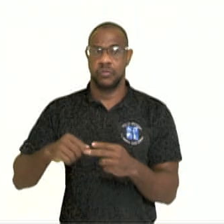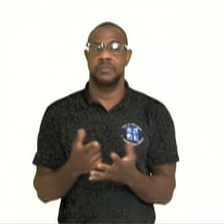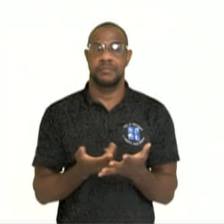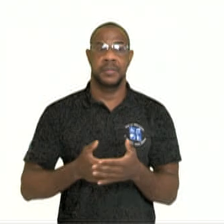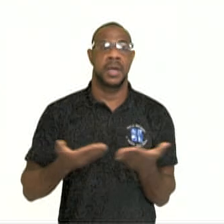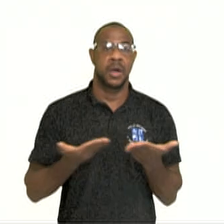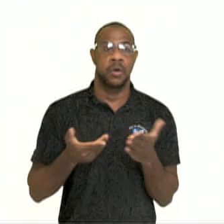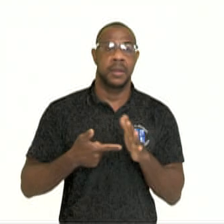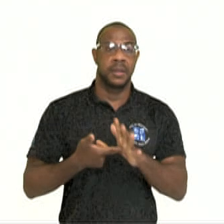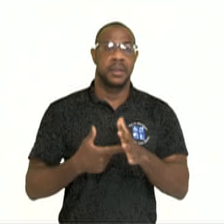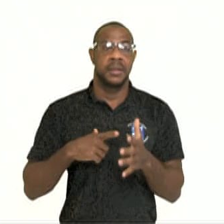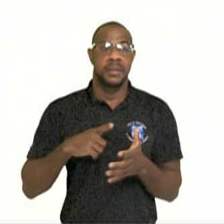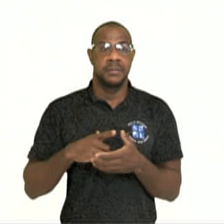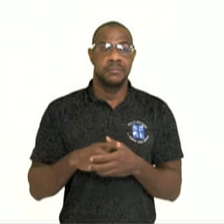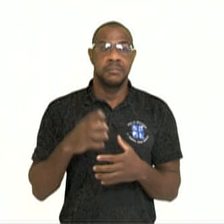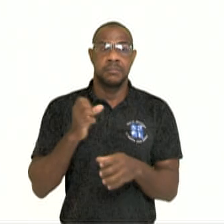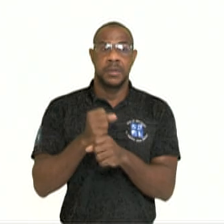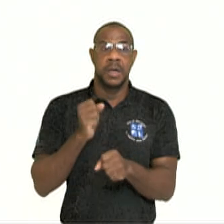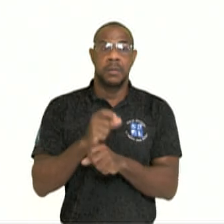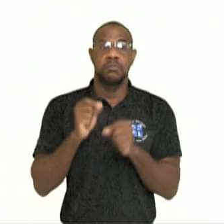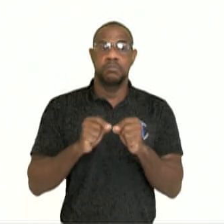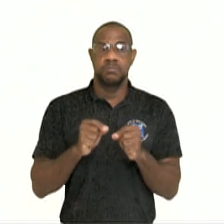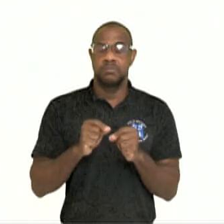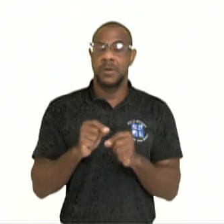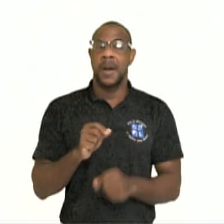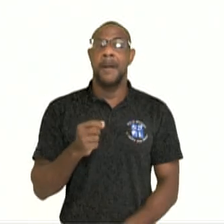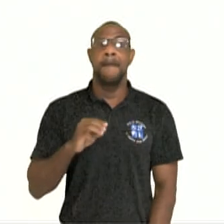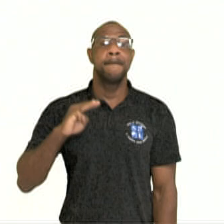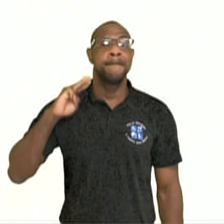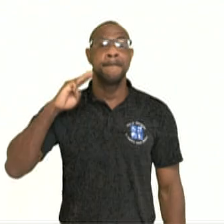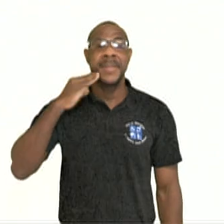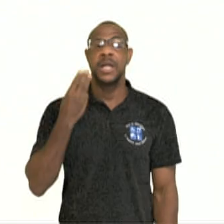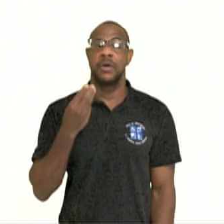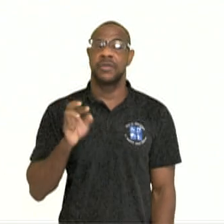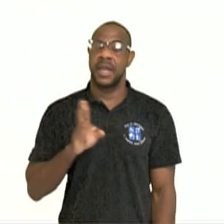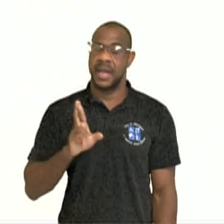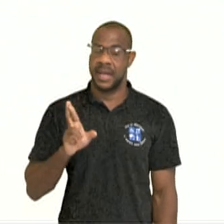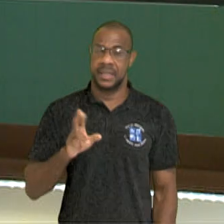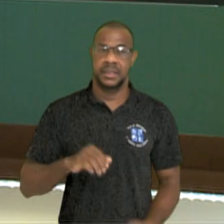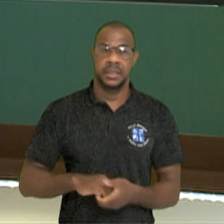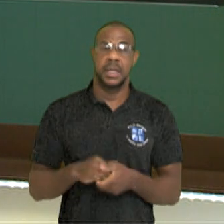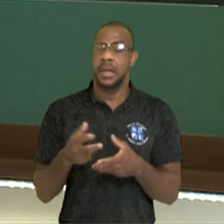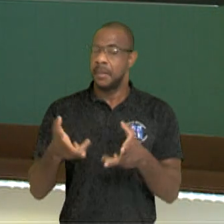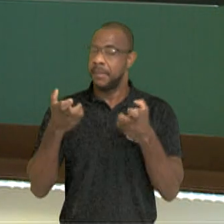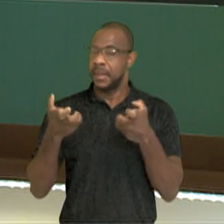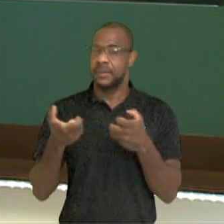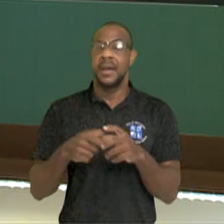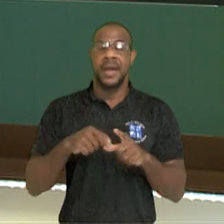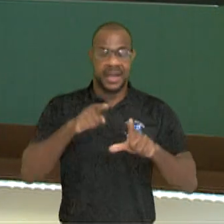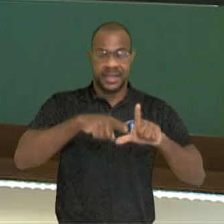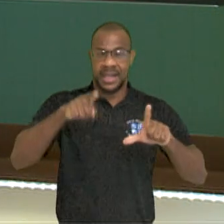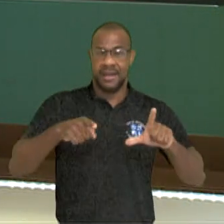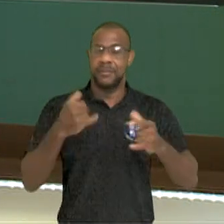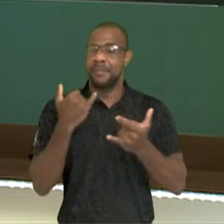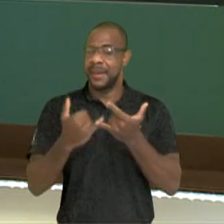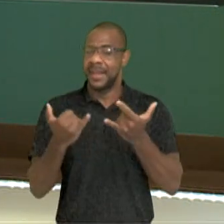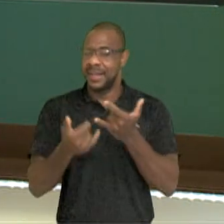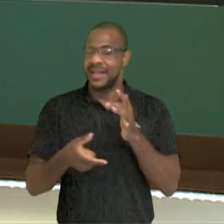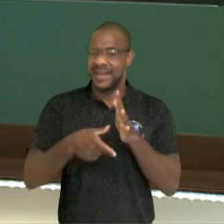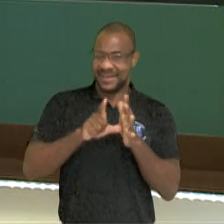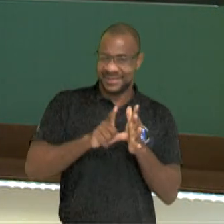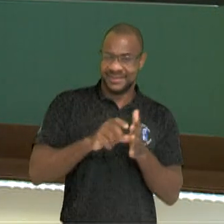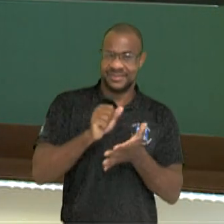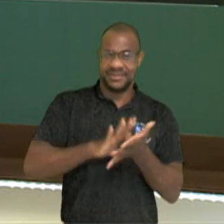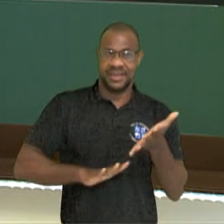agora em milhões de reais, tá? Então, é um gráfico muito parecido com o exercício